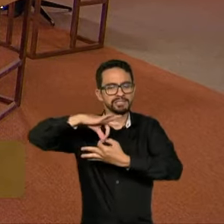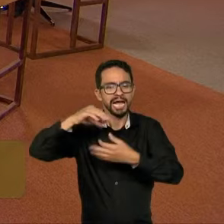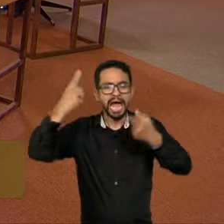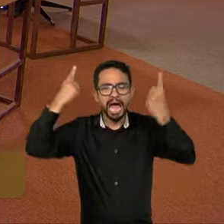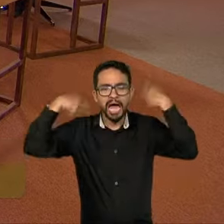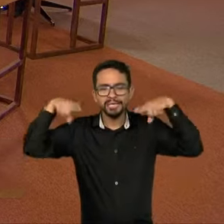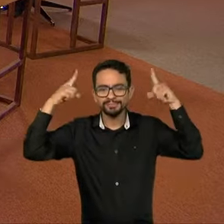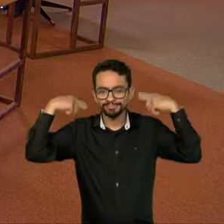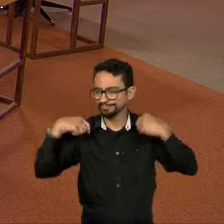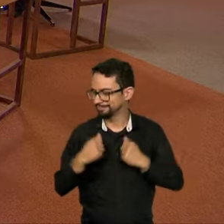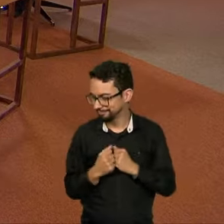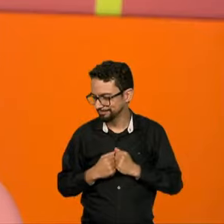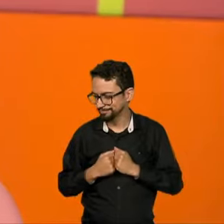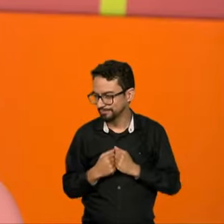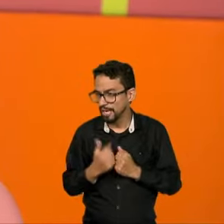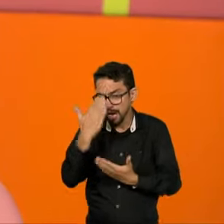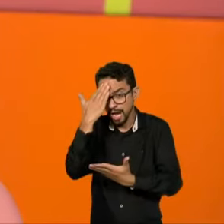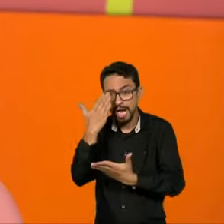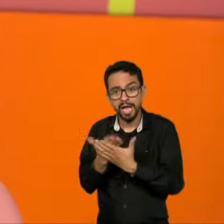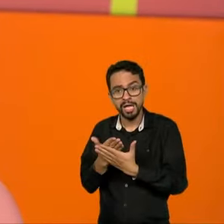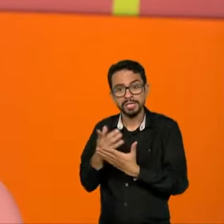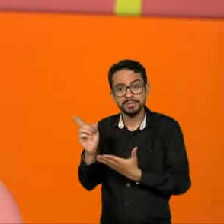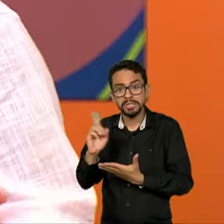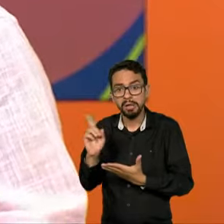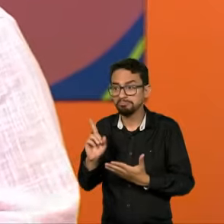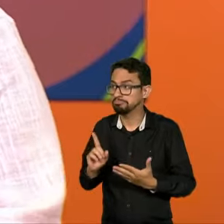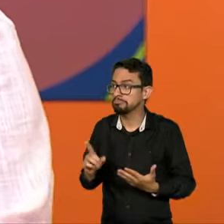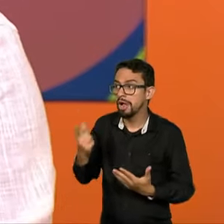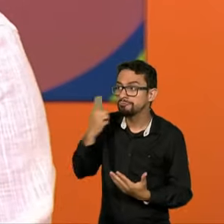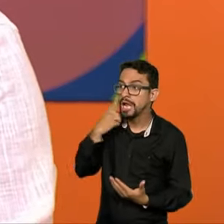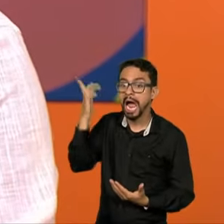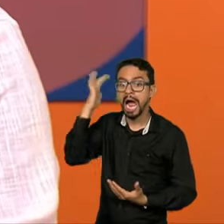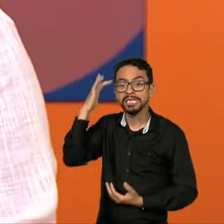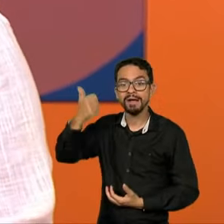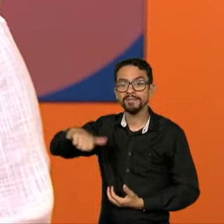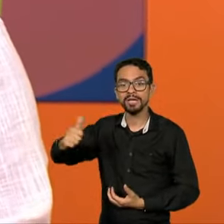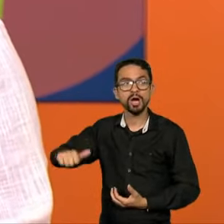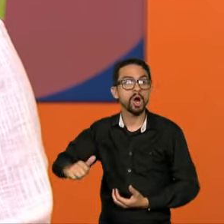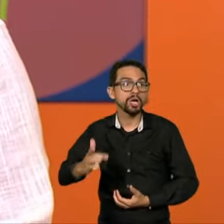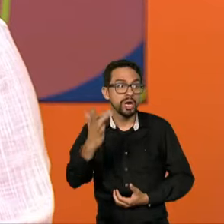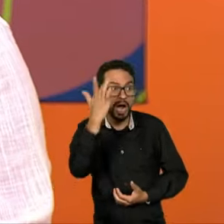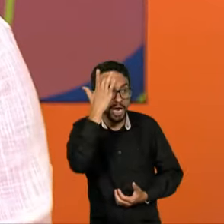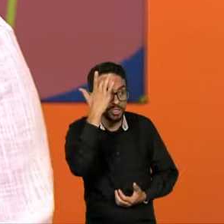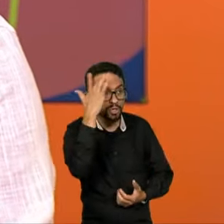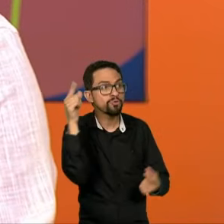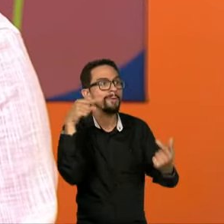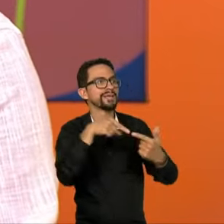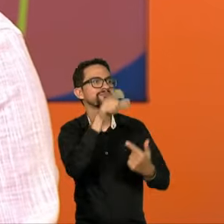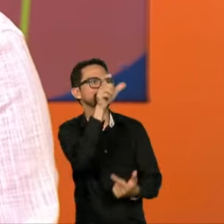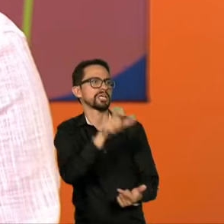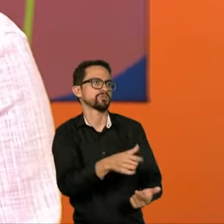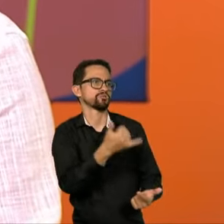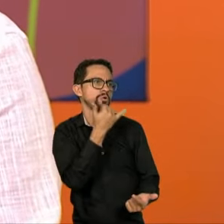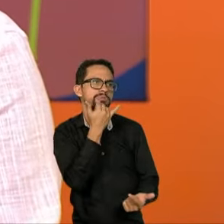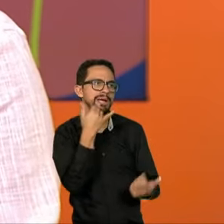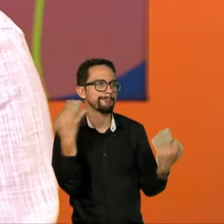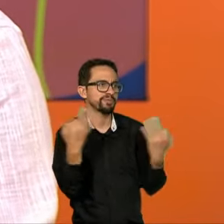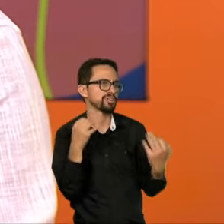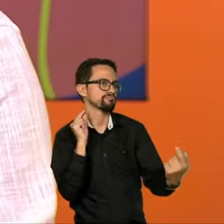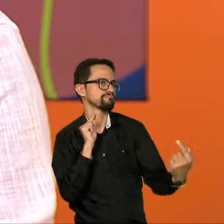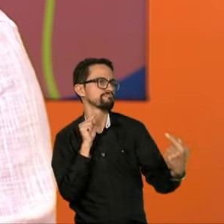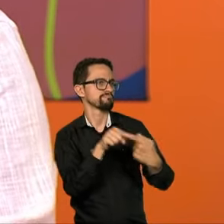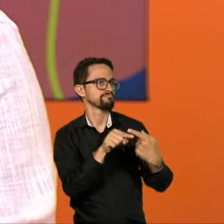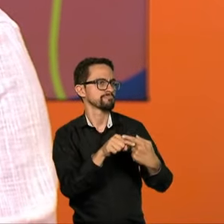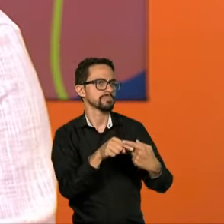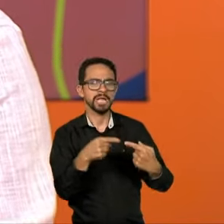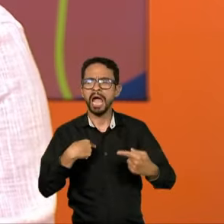bom. Ele não acreditava. Ele falou, ah, eu fiz, eu queria ver o que você acha. Eu falei, eu acho que esse é o seu negócio. Ele, ah, de jeito nenhum, não quero ser